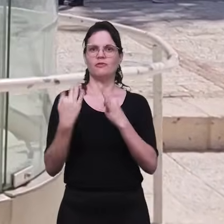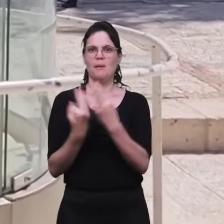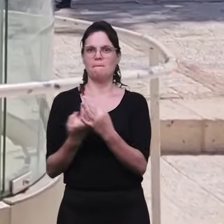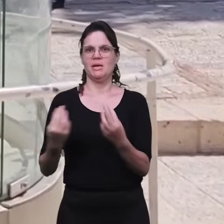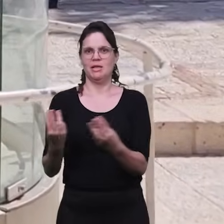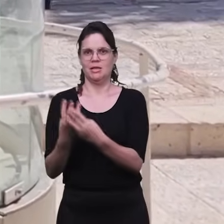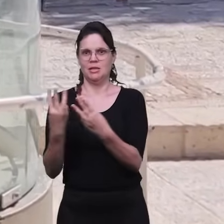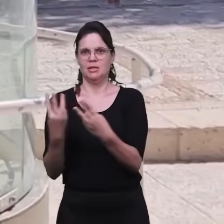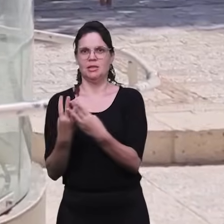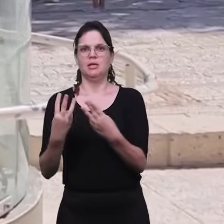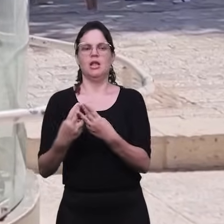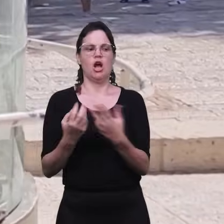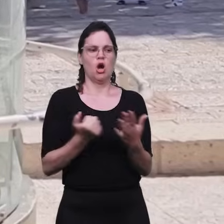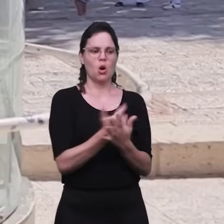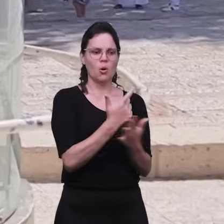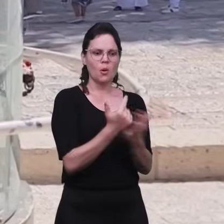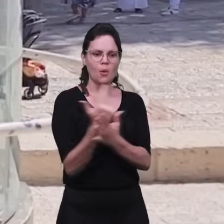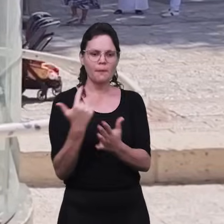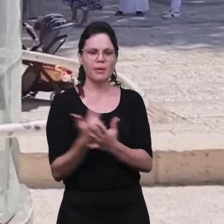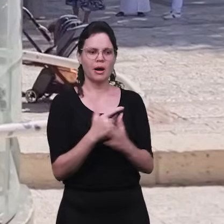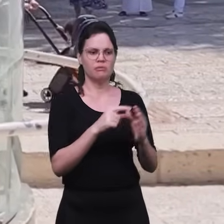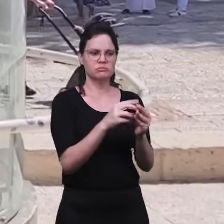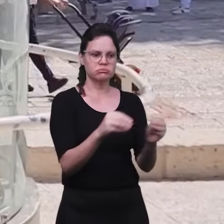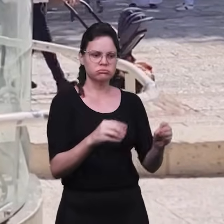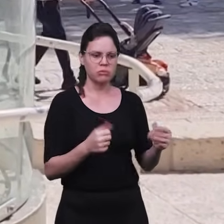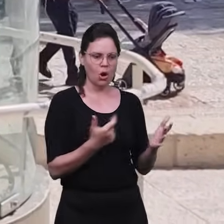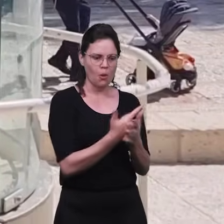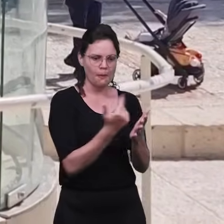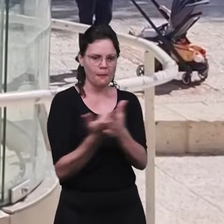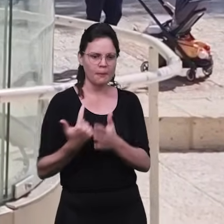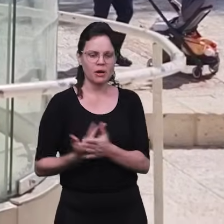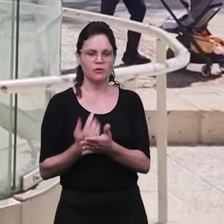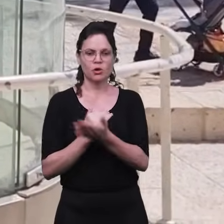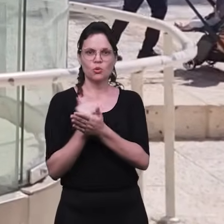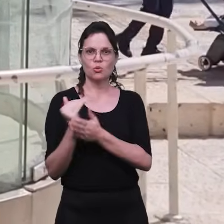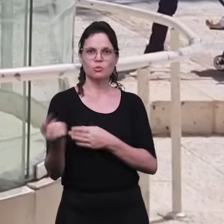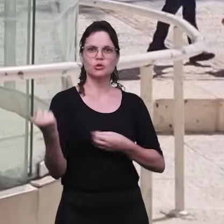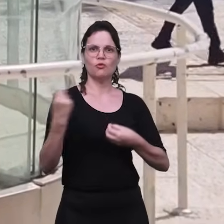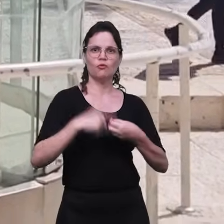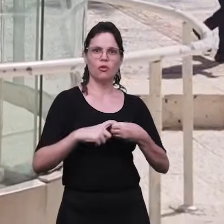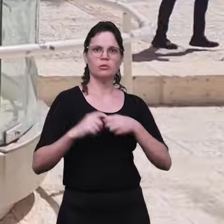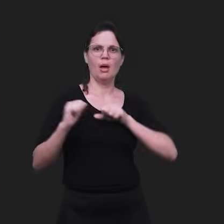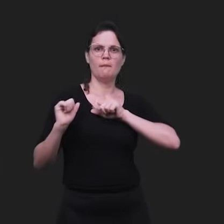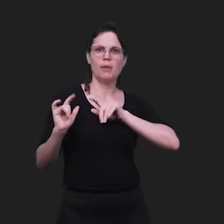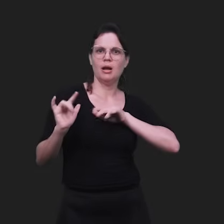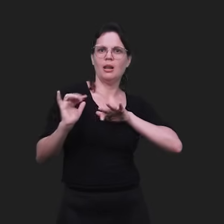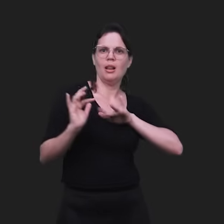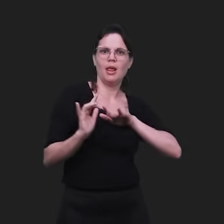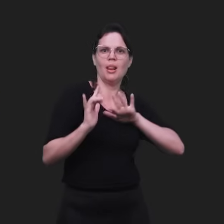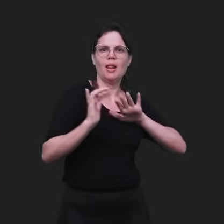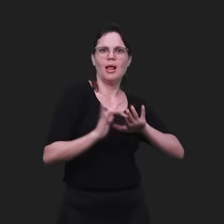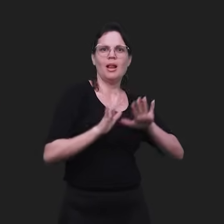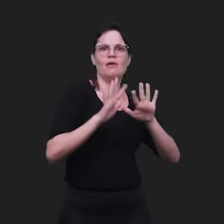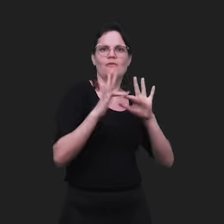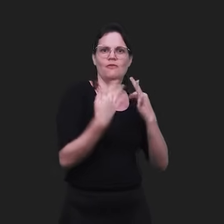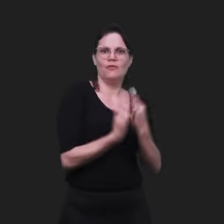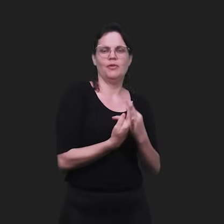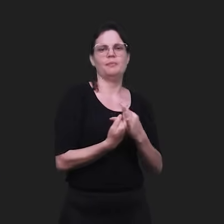Israel, compravam terras lá dos habitantes e começaram a voltar famílias e mais famílias. E